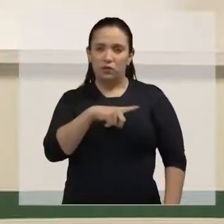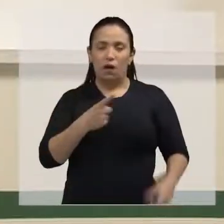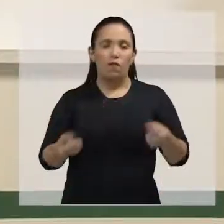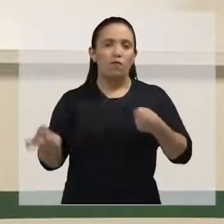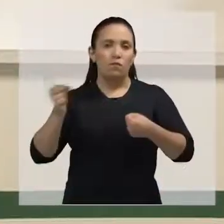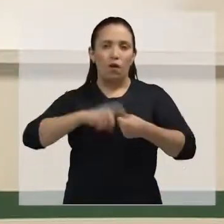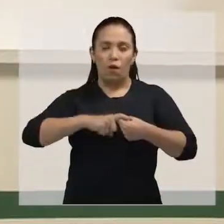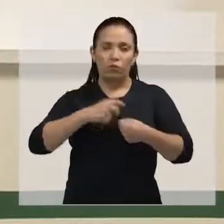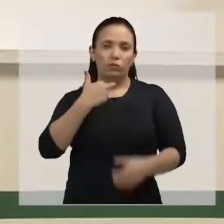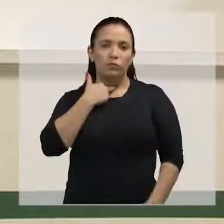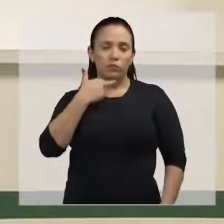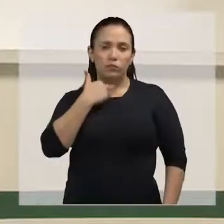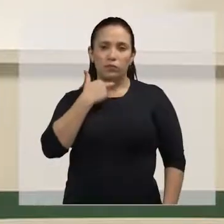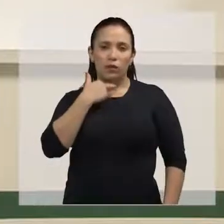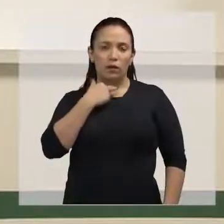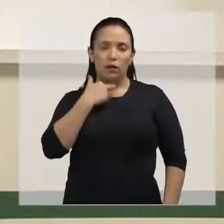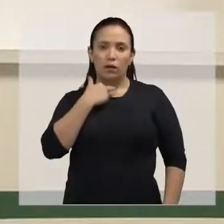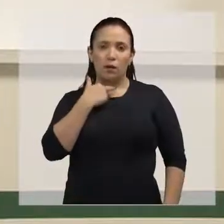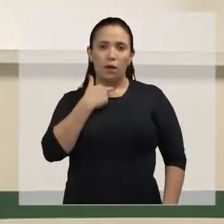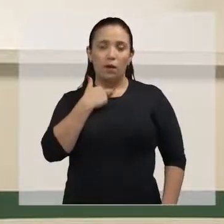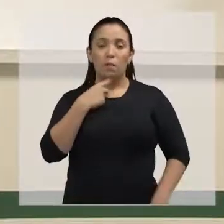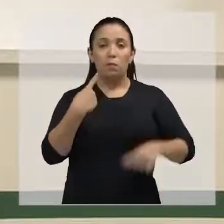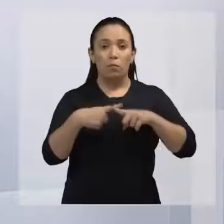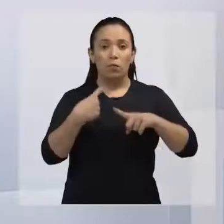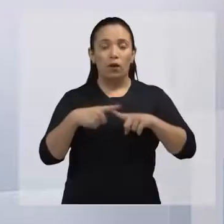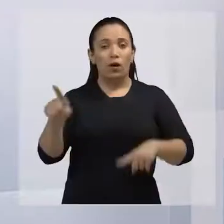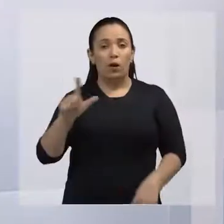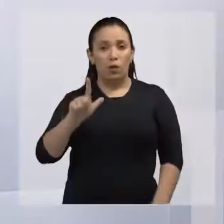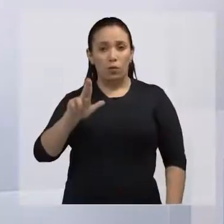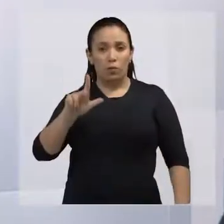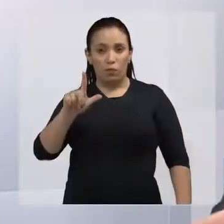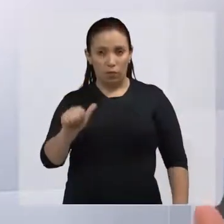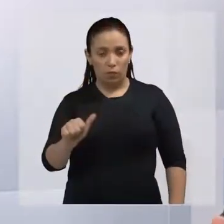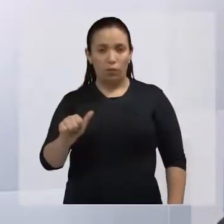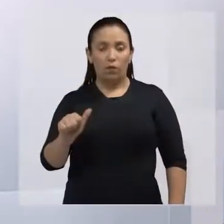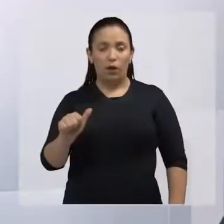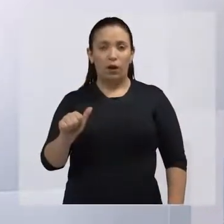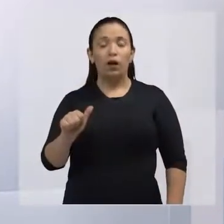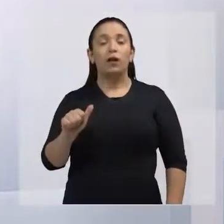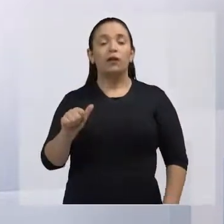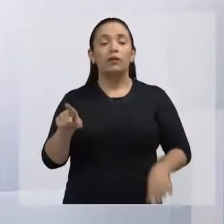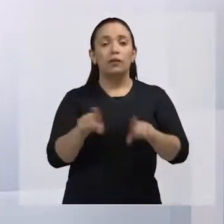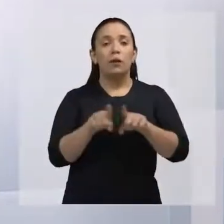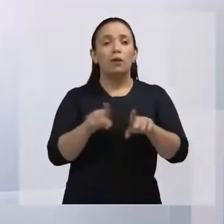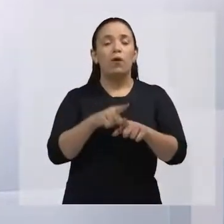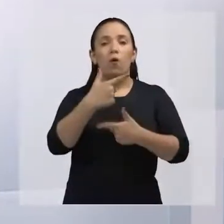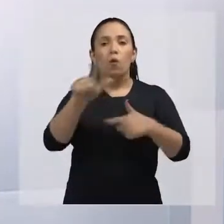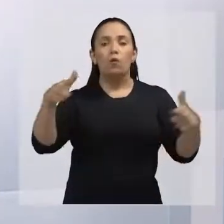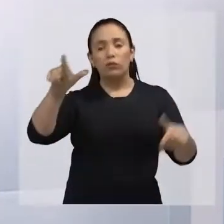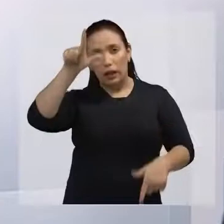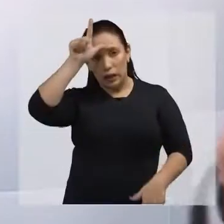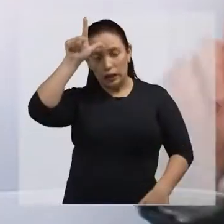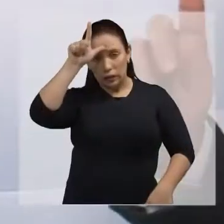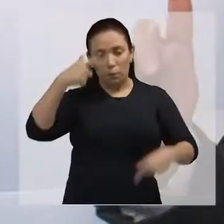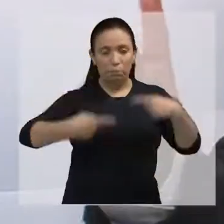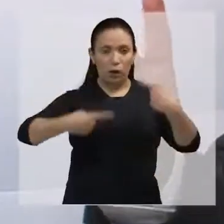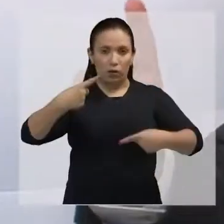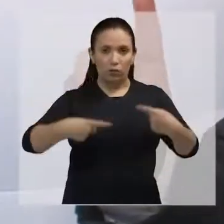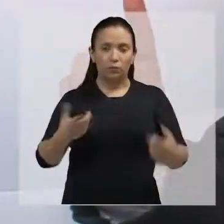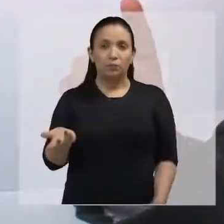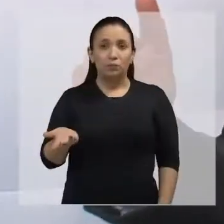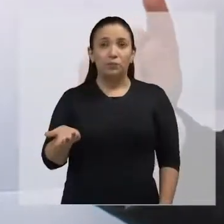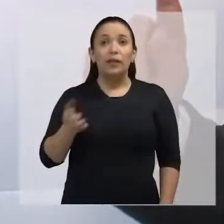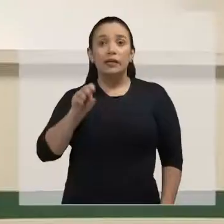agora não beneficiaria ao ex-presidente Luiz Inácio Lula da Silva, assim como outras lideranças políticas. Não, beneficiaria.